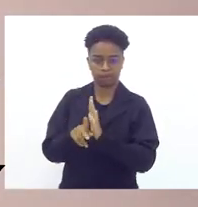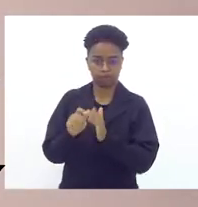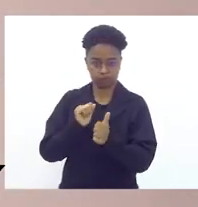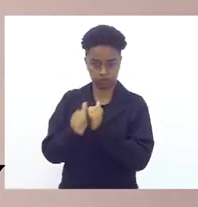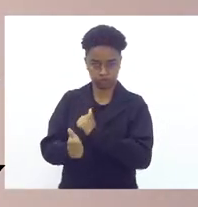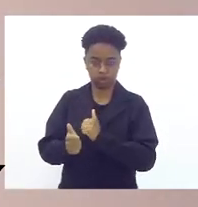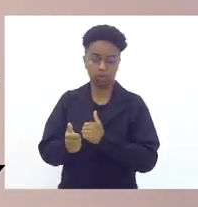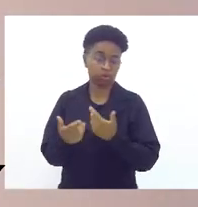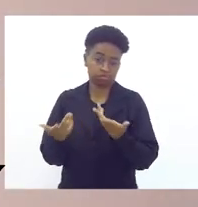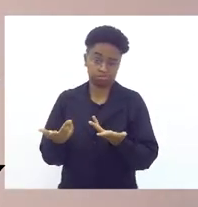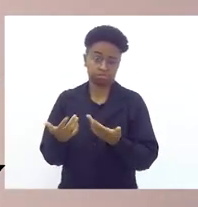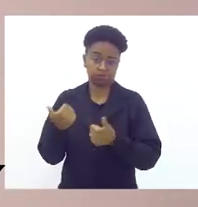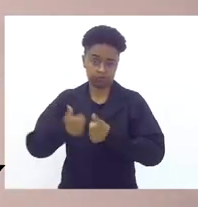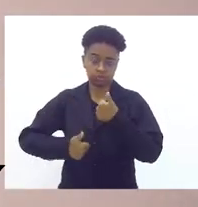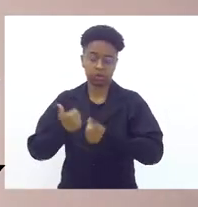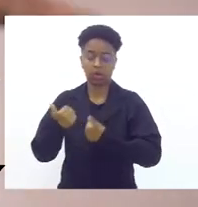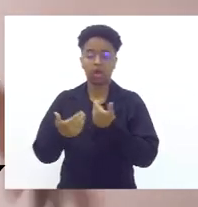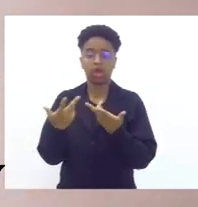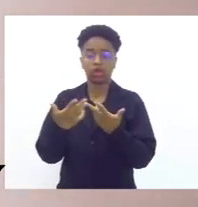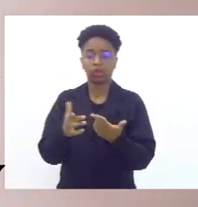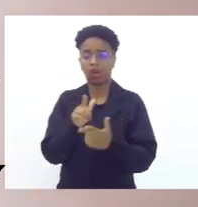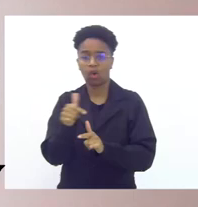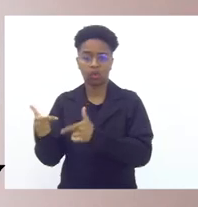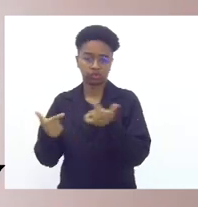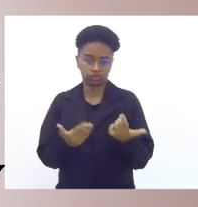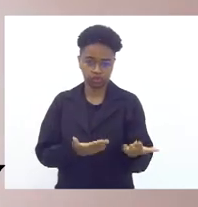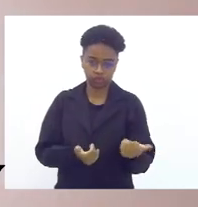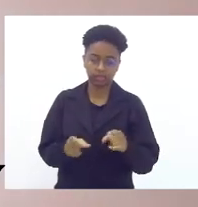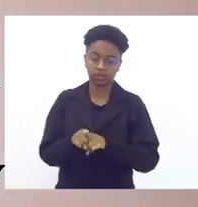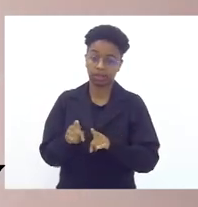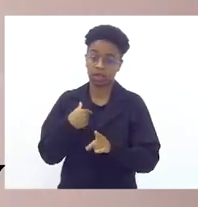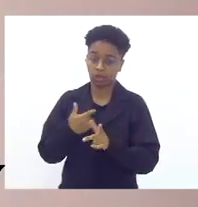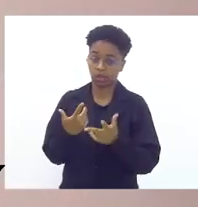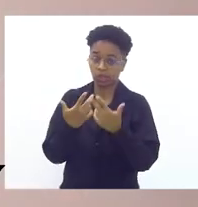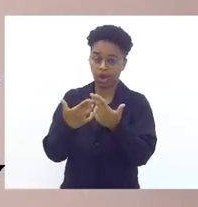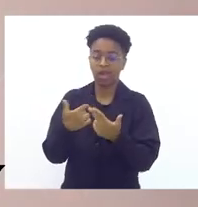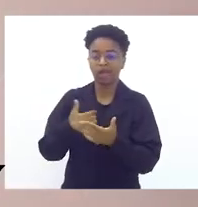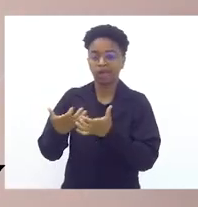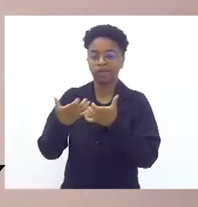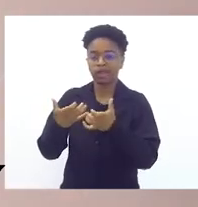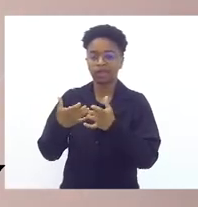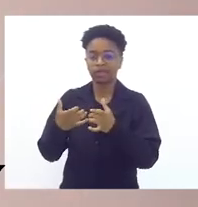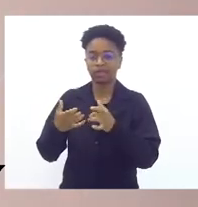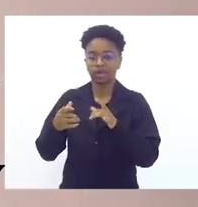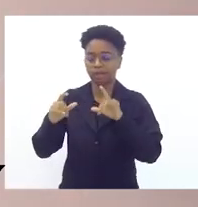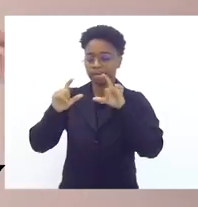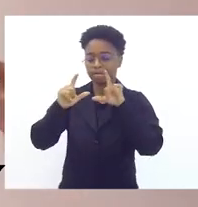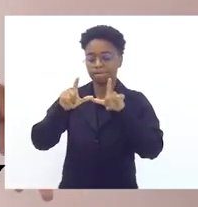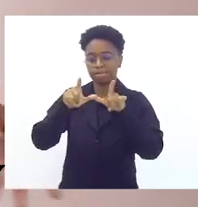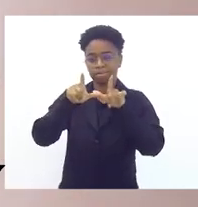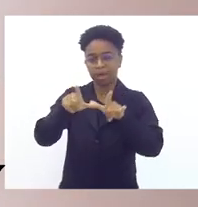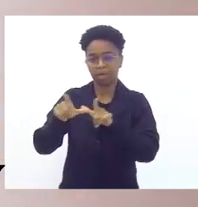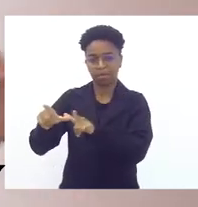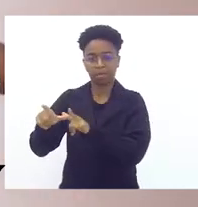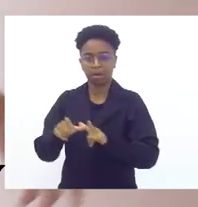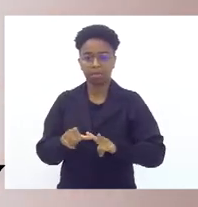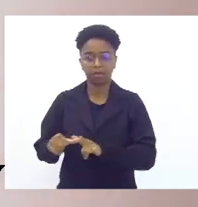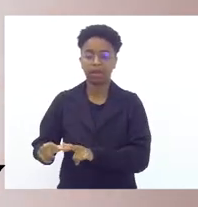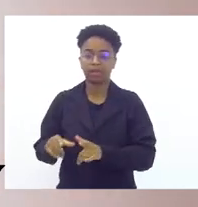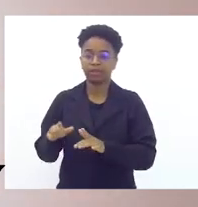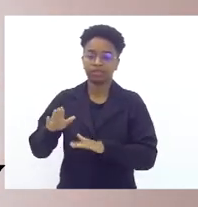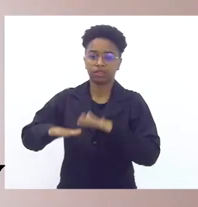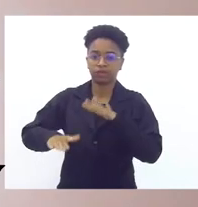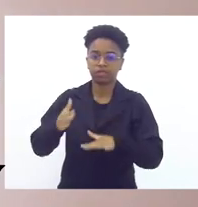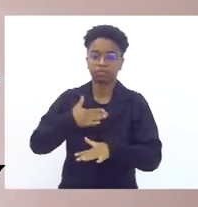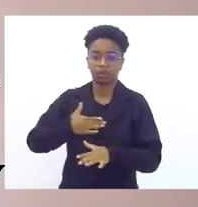já teve esse atleta esses jogadores de futebol e eu queria estar lá naquele álbum representando talvez a minha seleção do time do coração